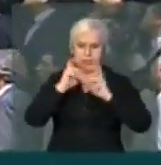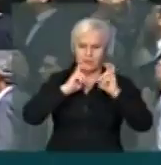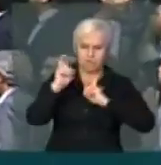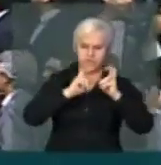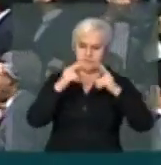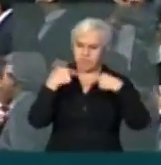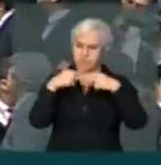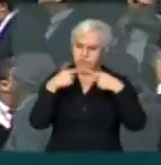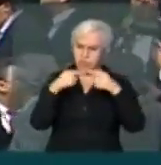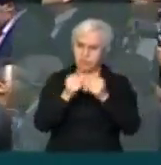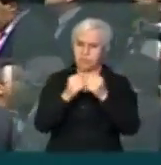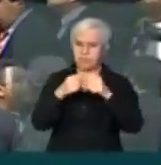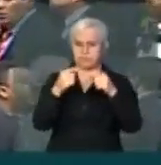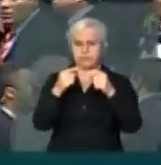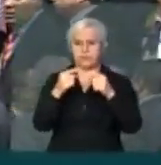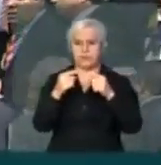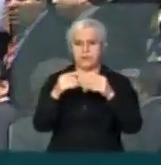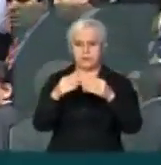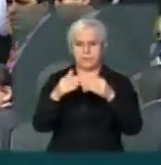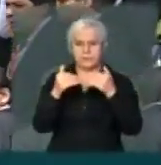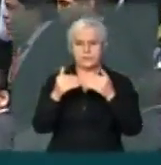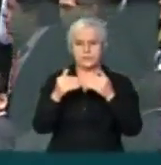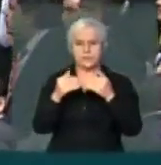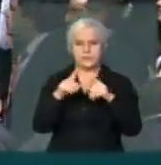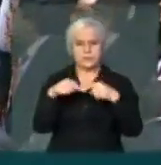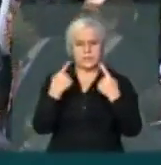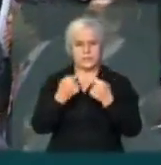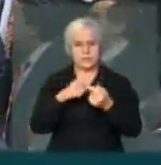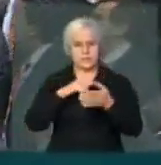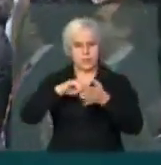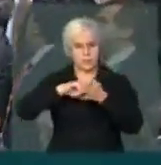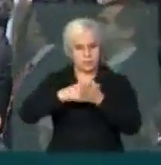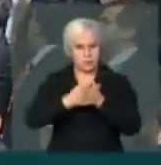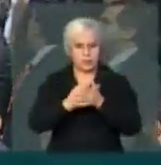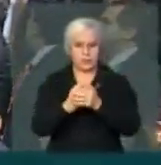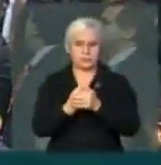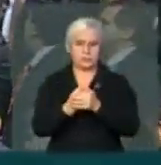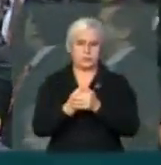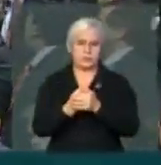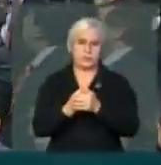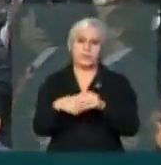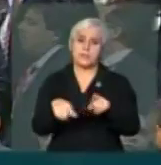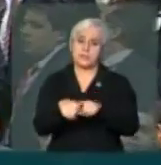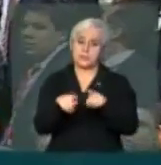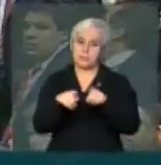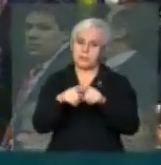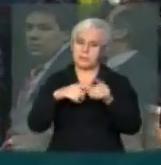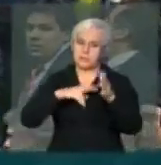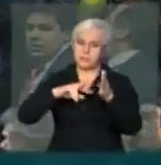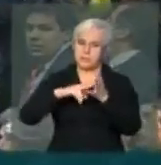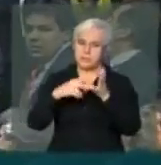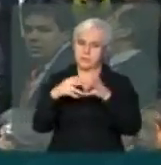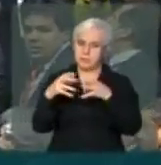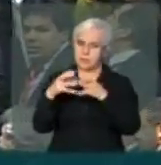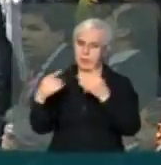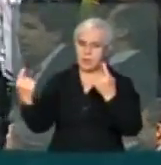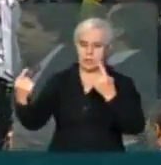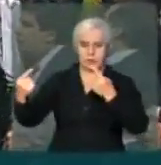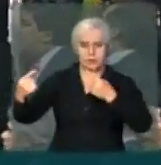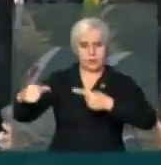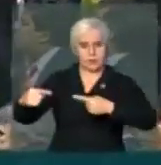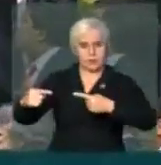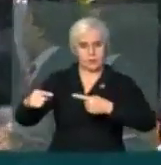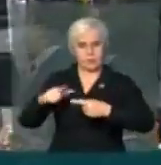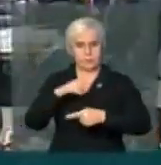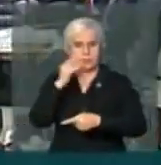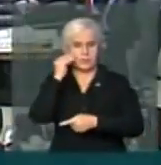questões de ordens para que a sessão não andasse segundo a interpretação da oposição. Os procedimentos